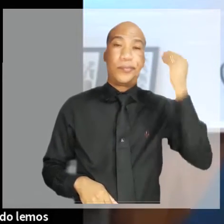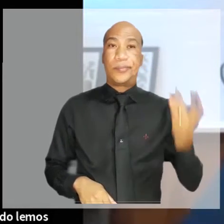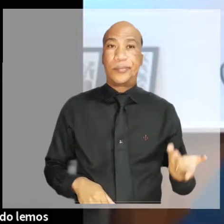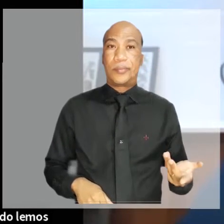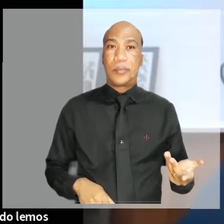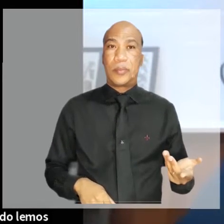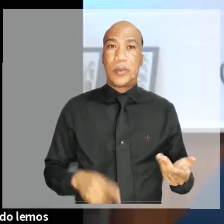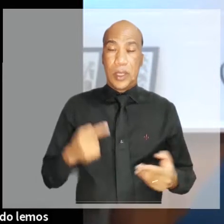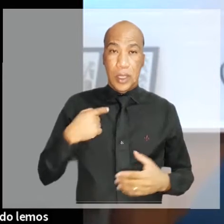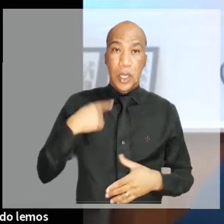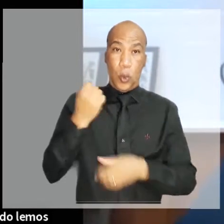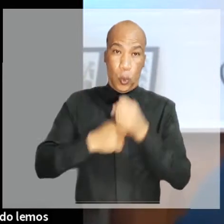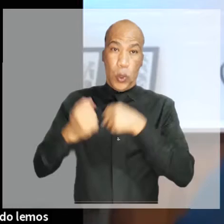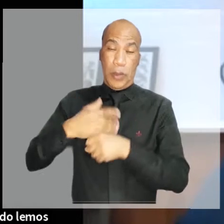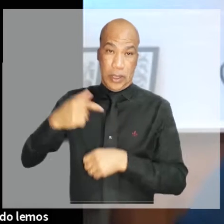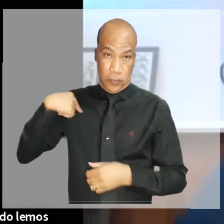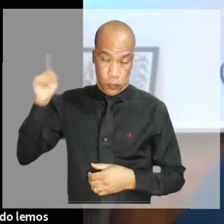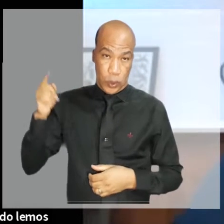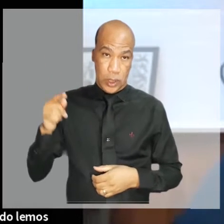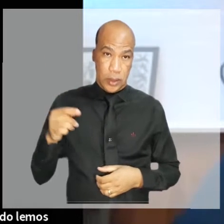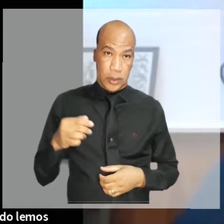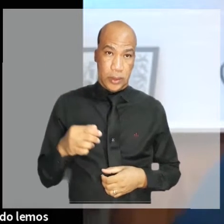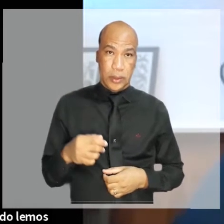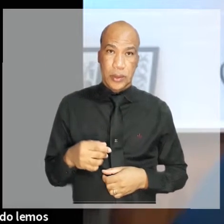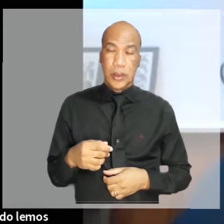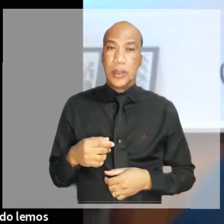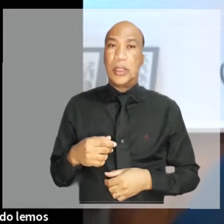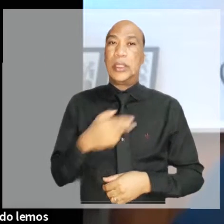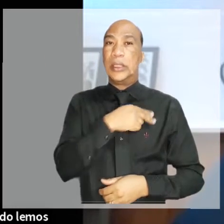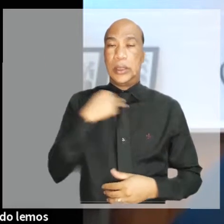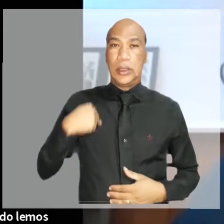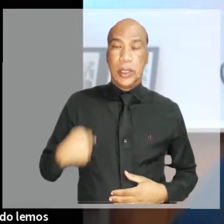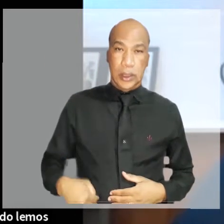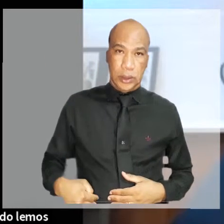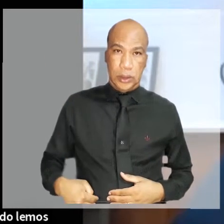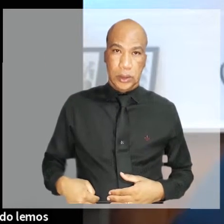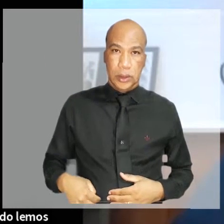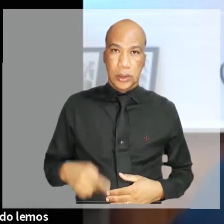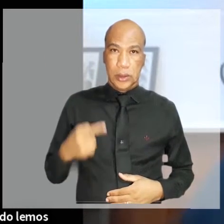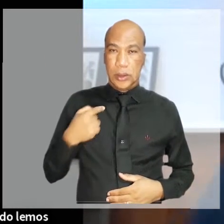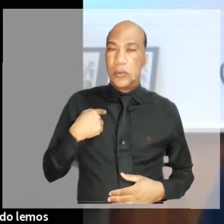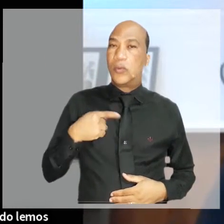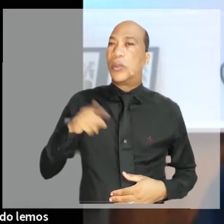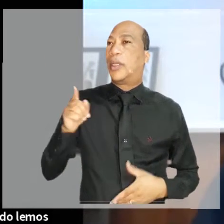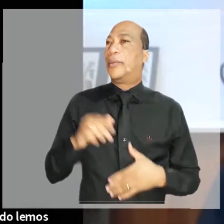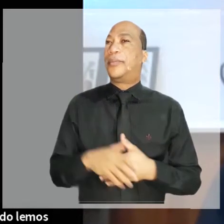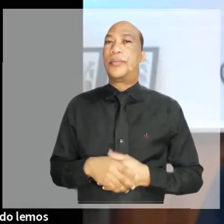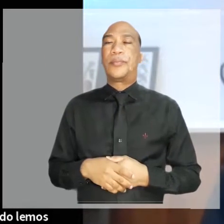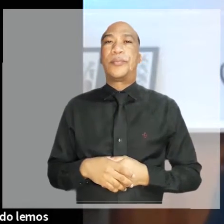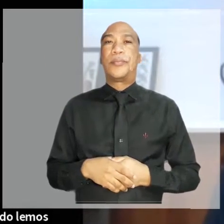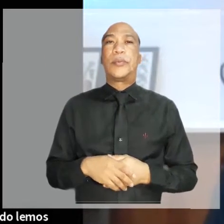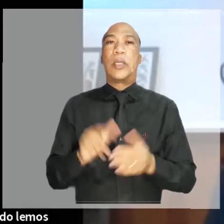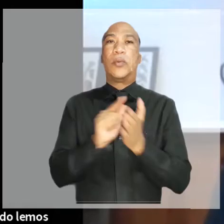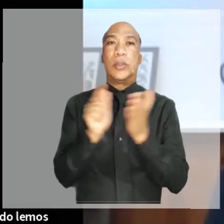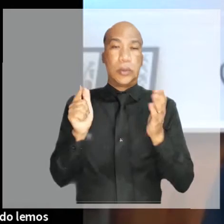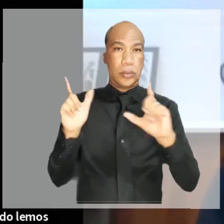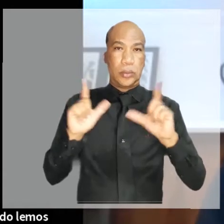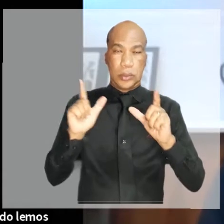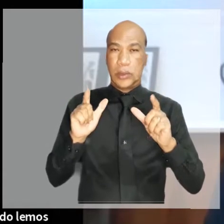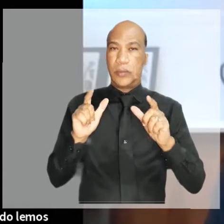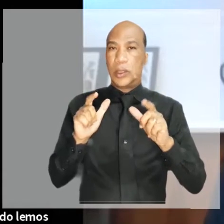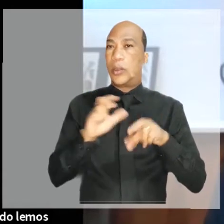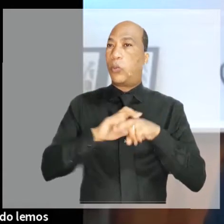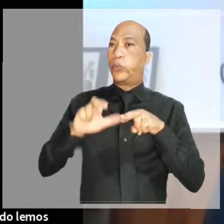na China no ano passado, fiz até o Expresso Futuro lá da 3ª temporada, na prática eu aprendi